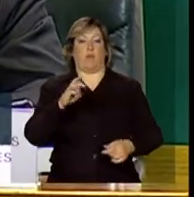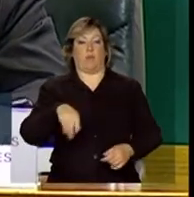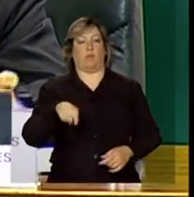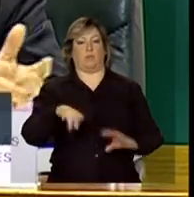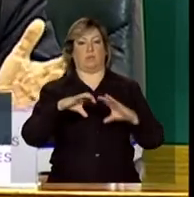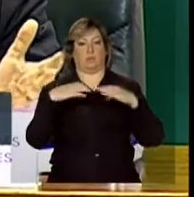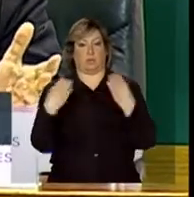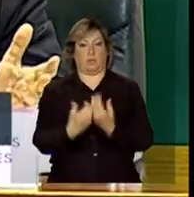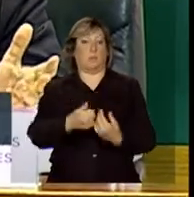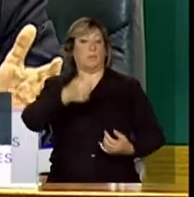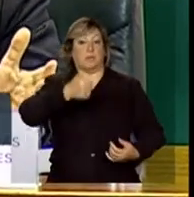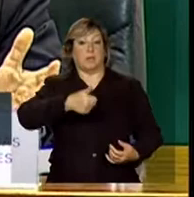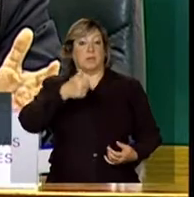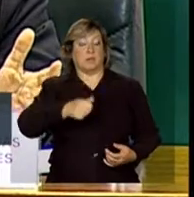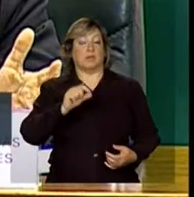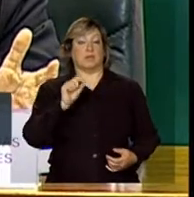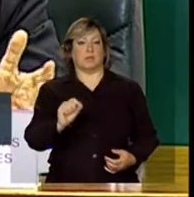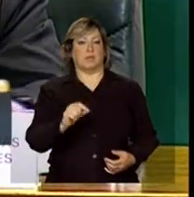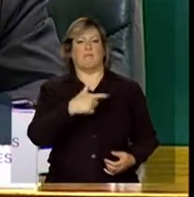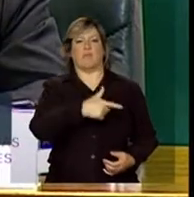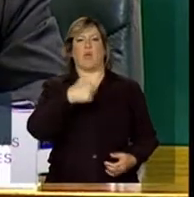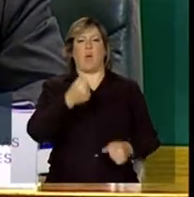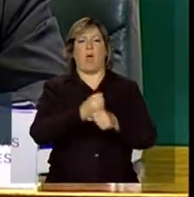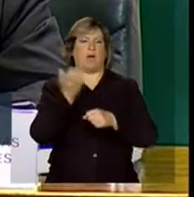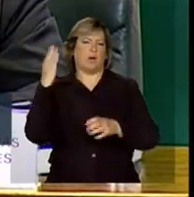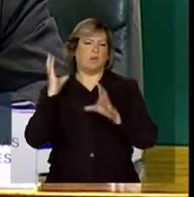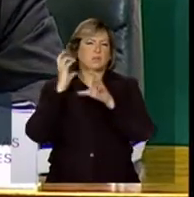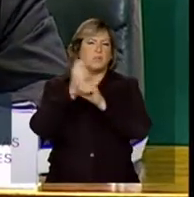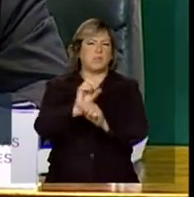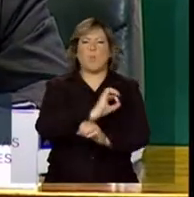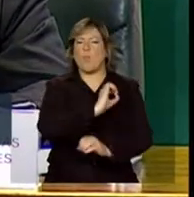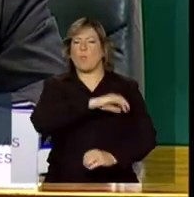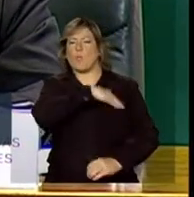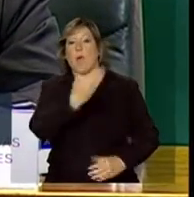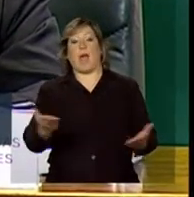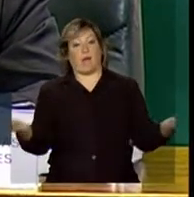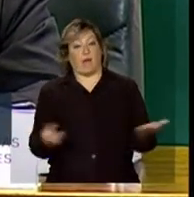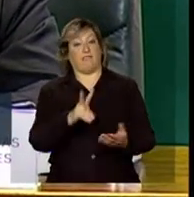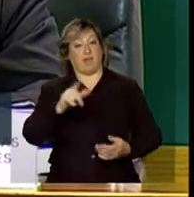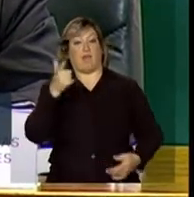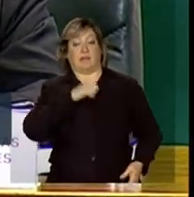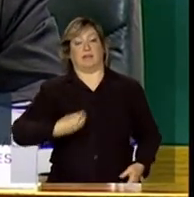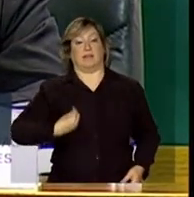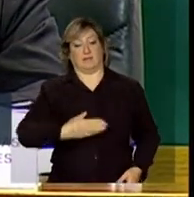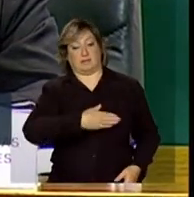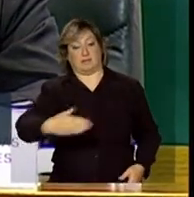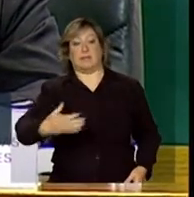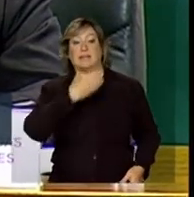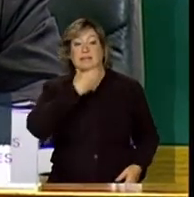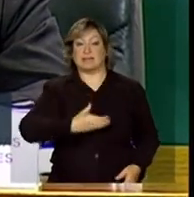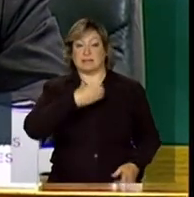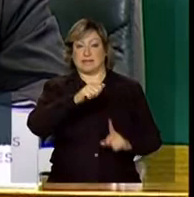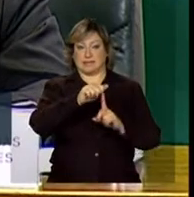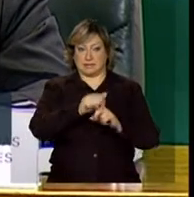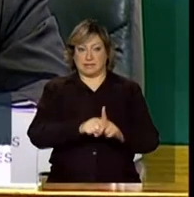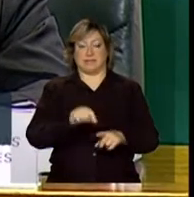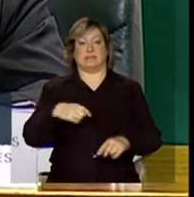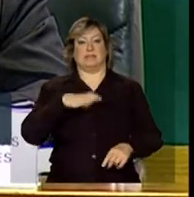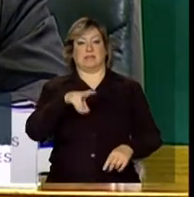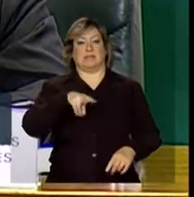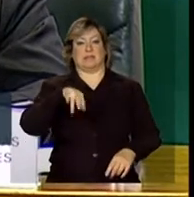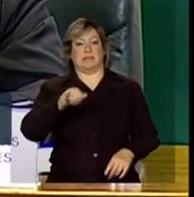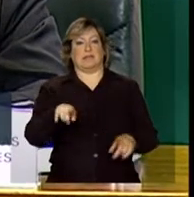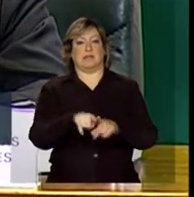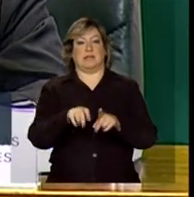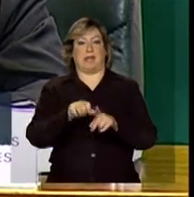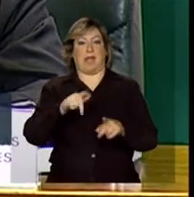primeiro do gênero em 21 anos da história do Mercosul será realizado com apoio da seni e